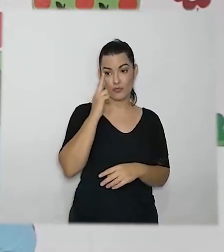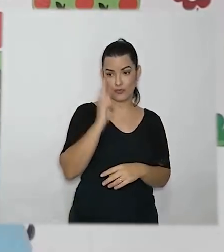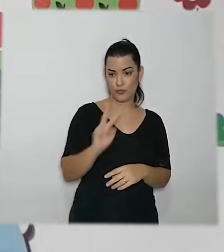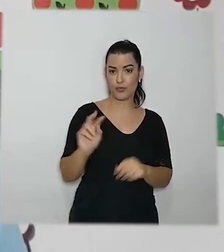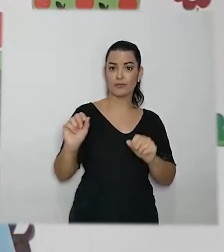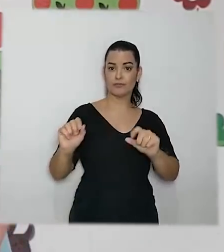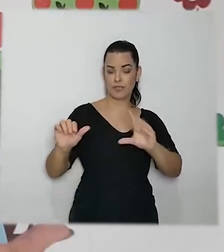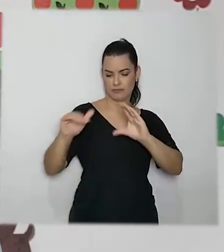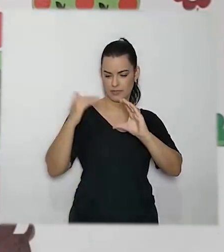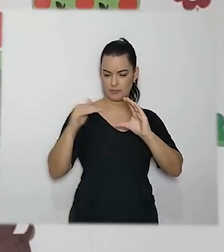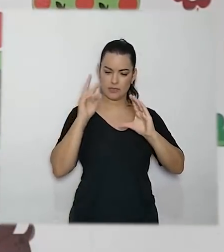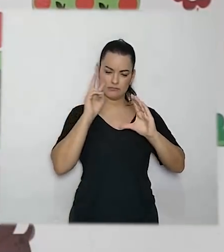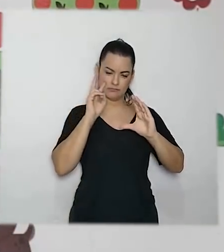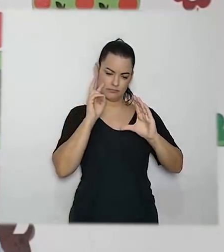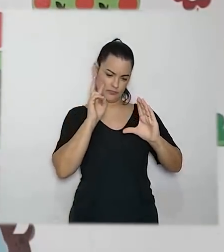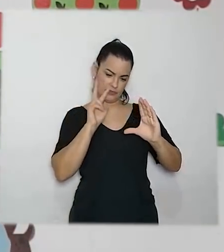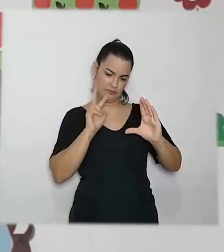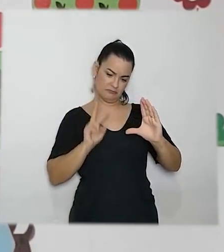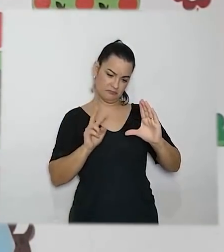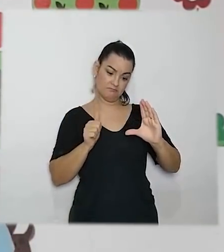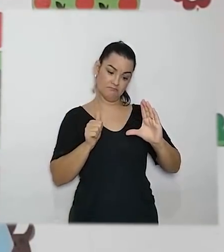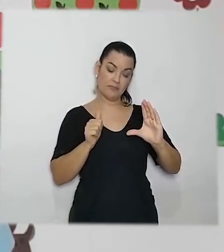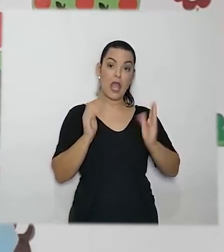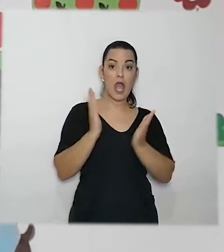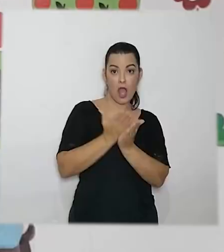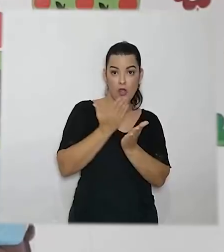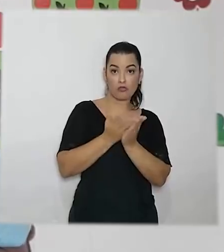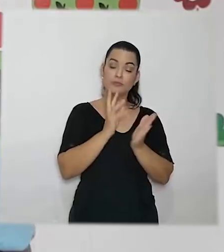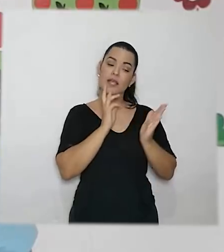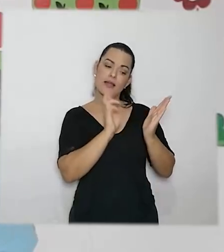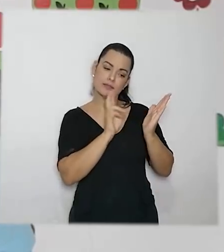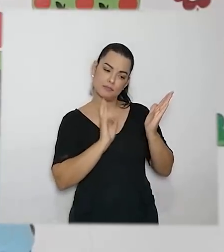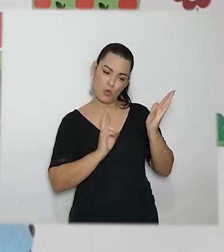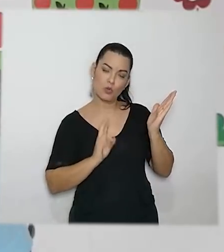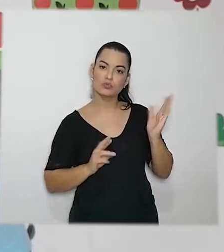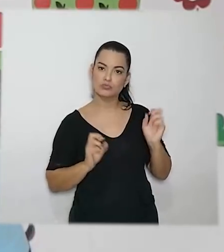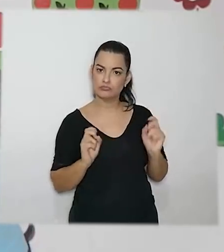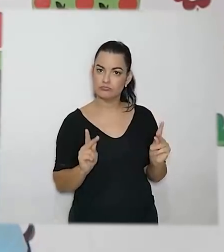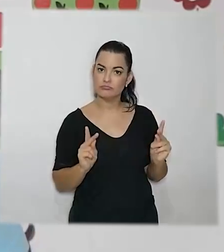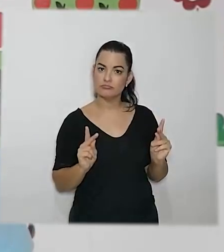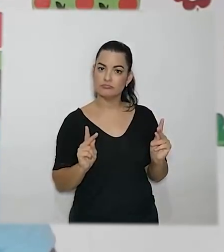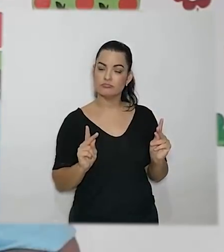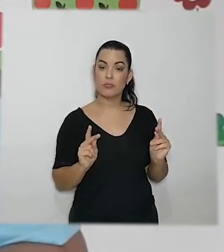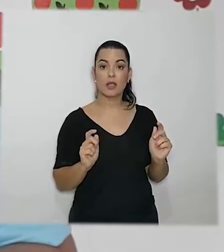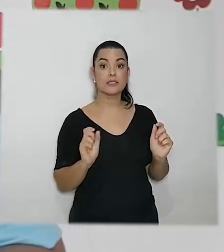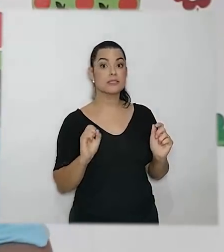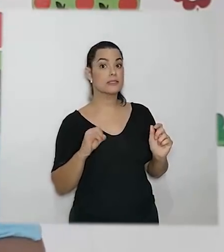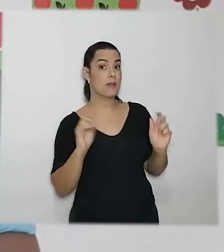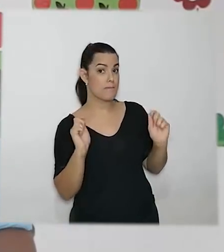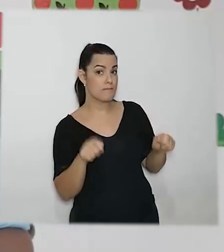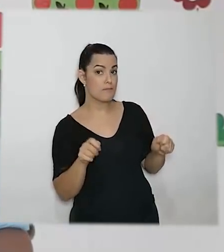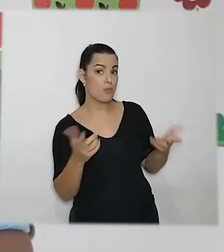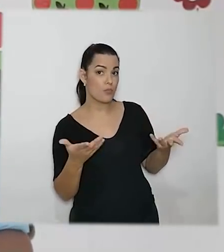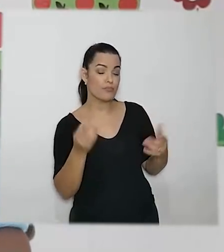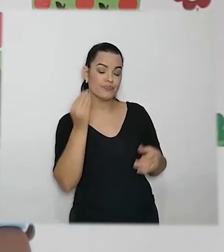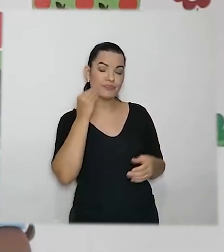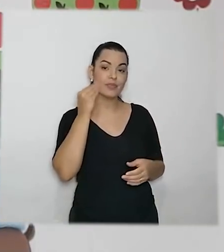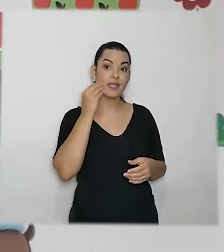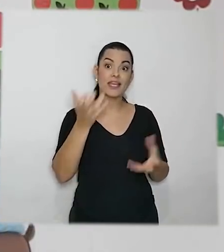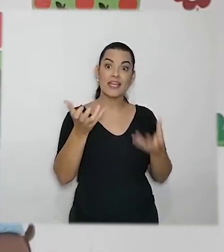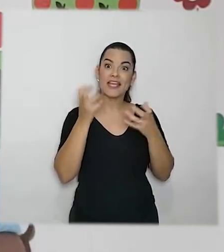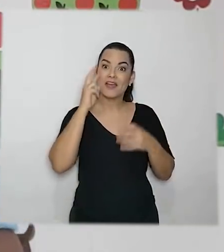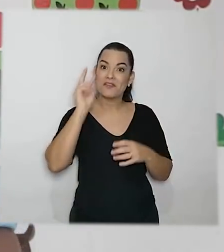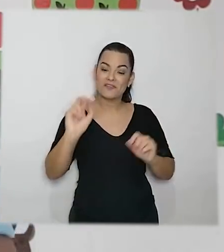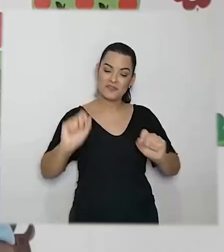as postagens, vou responder algumas que forem possíveis a Pro responder. E eu quero ver um mural